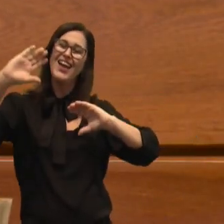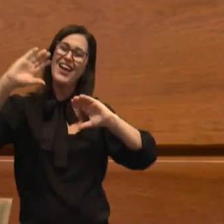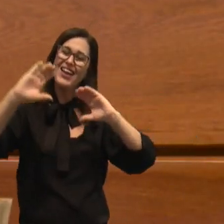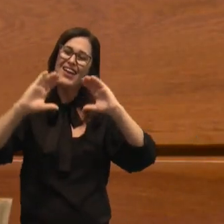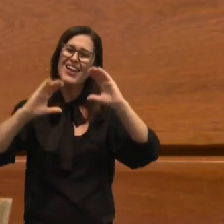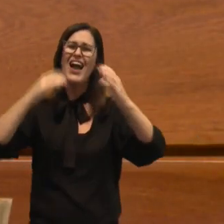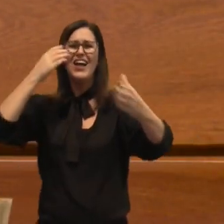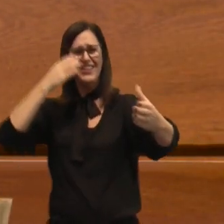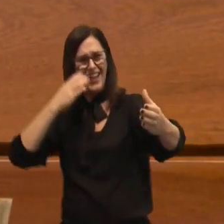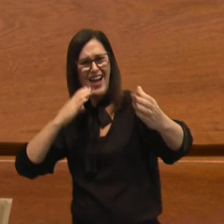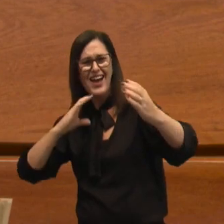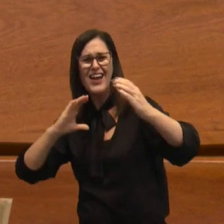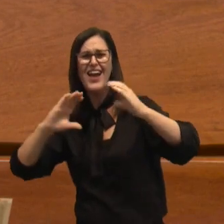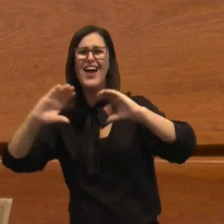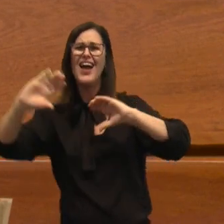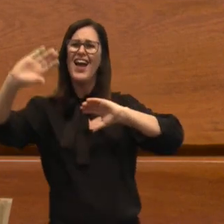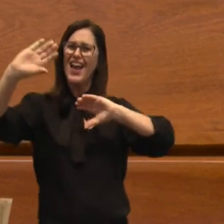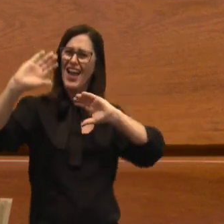cantarei,